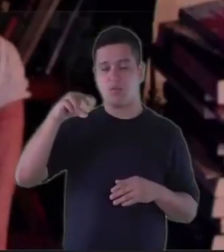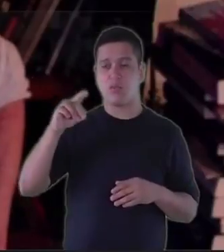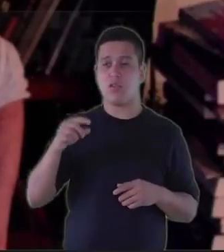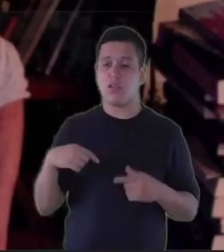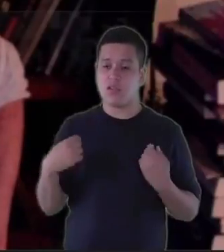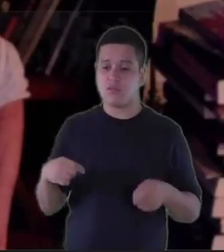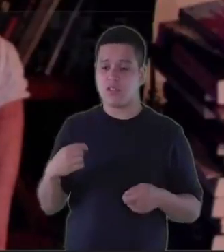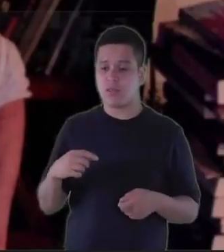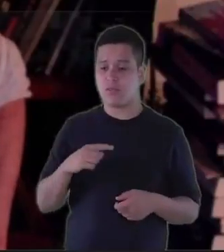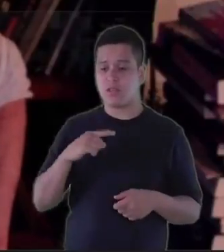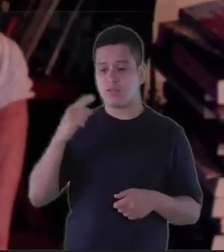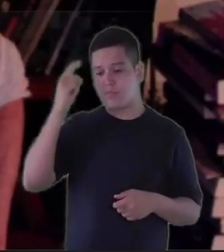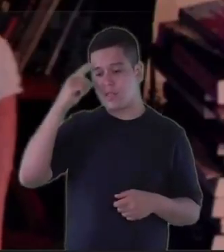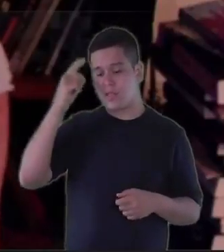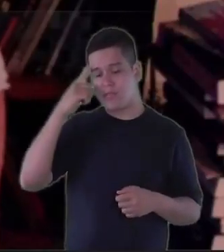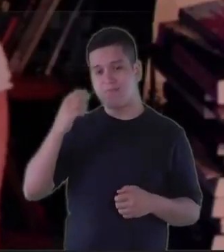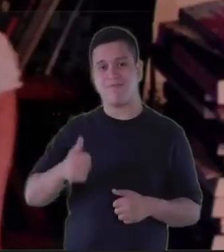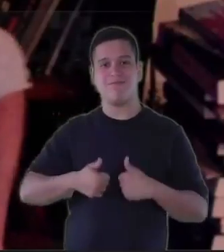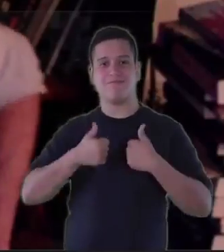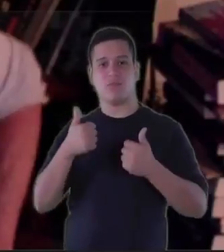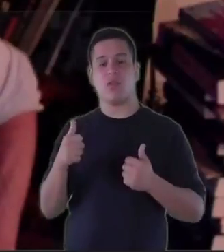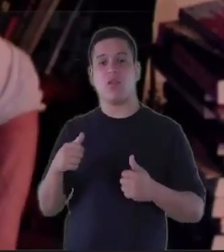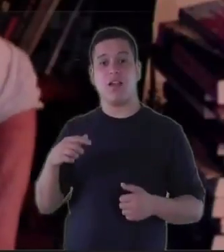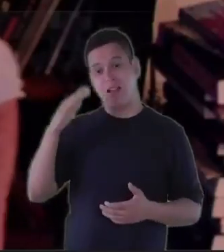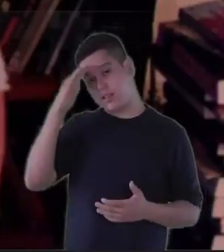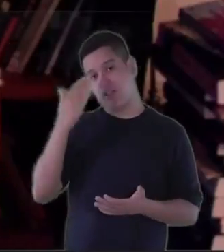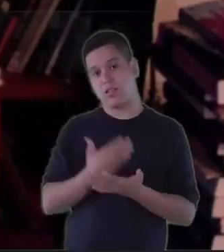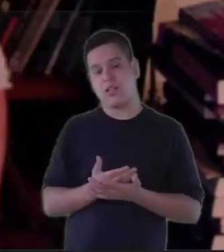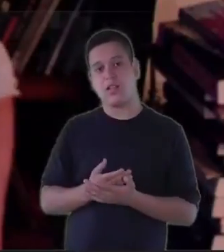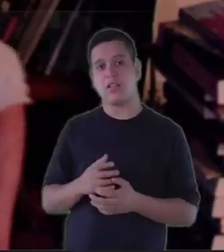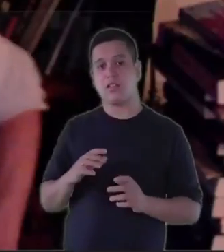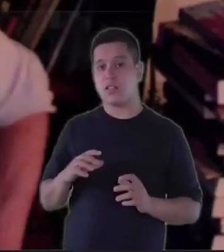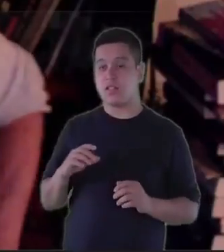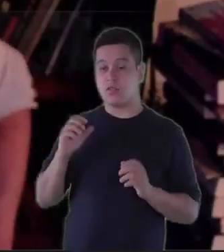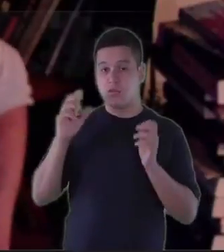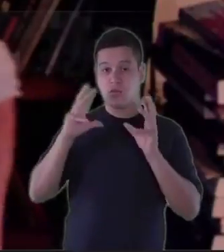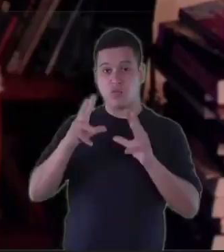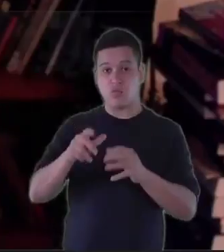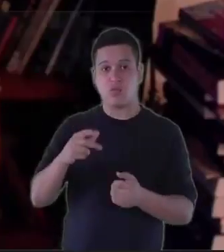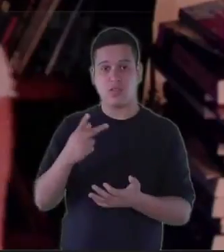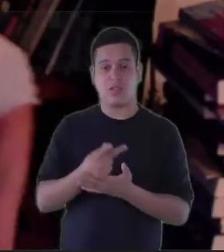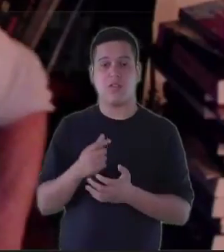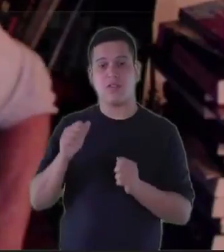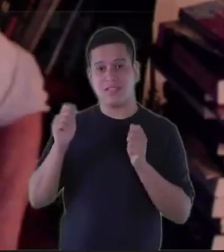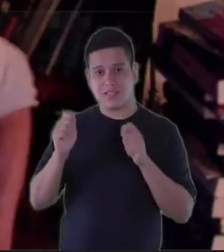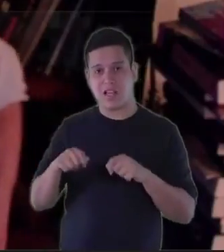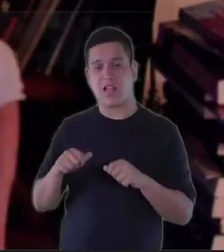ter uma crença que a gente pode mudar essa situação pelo voto,